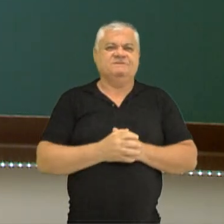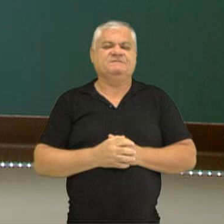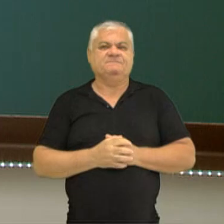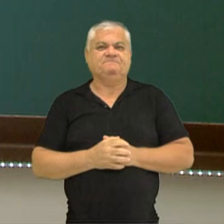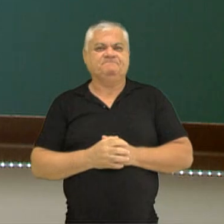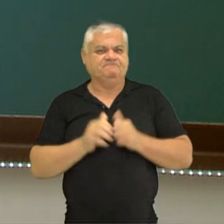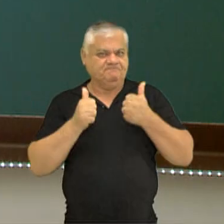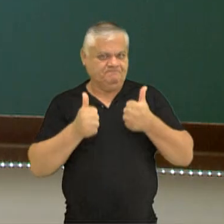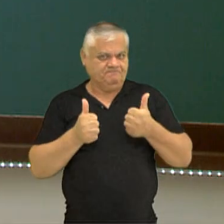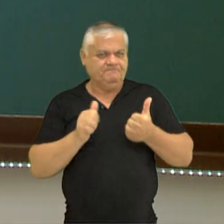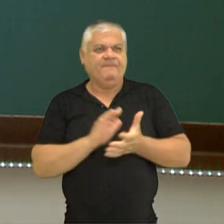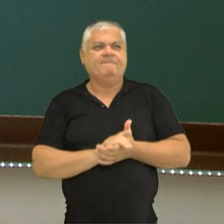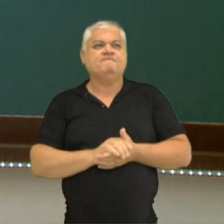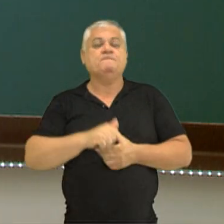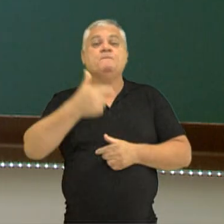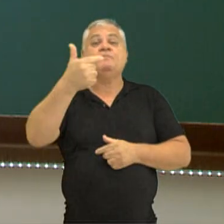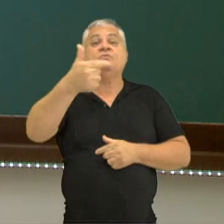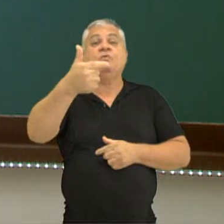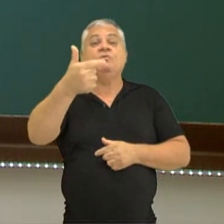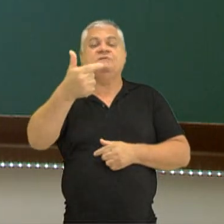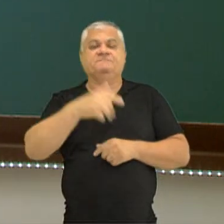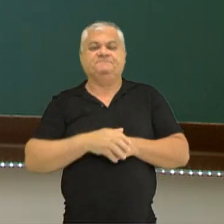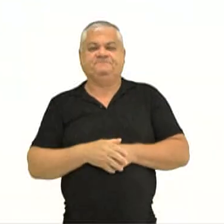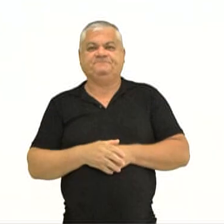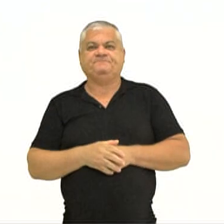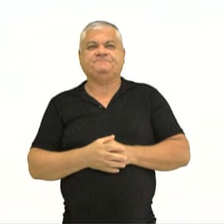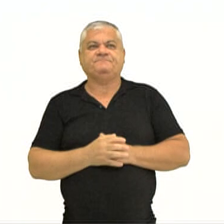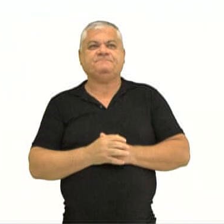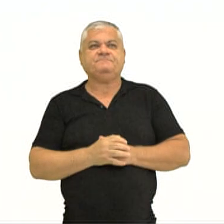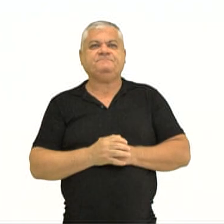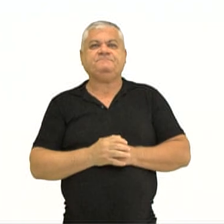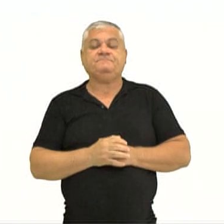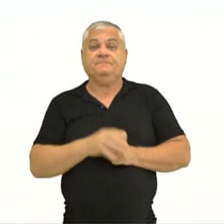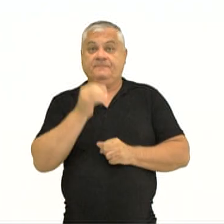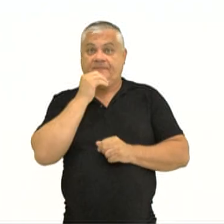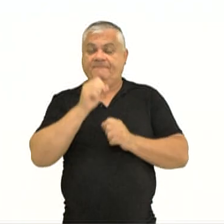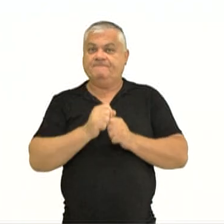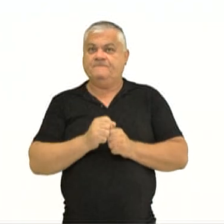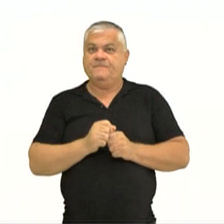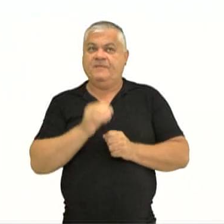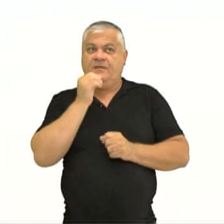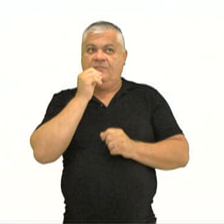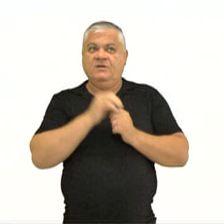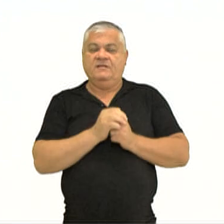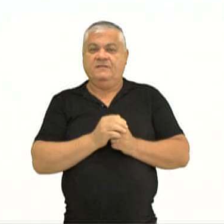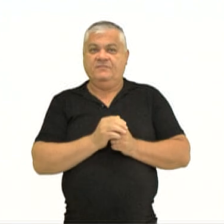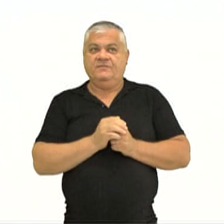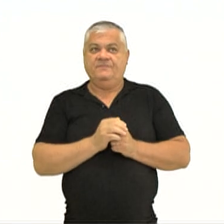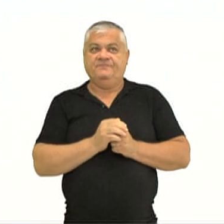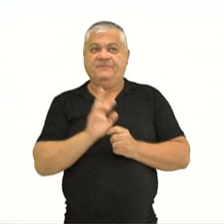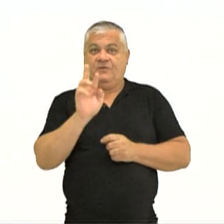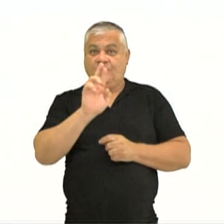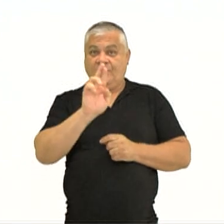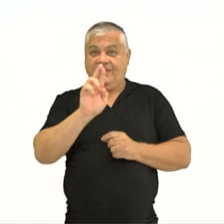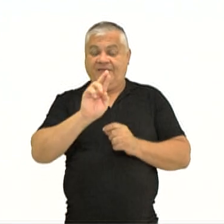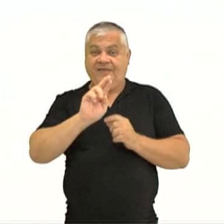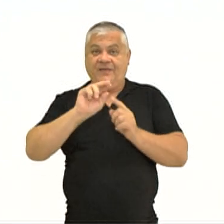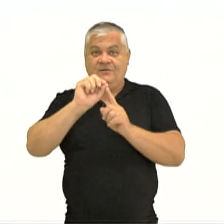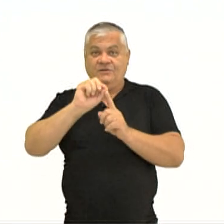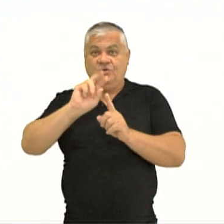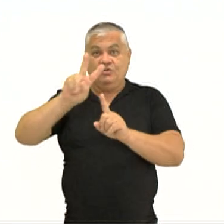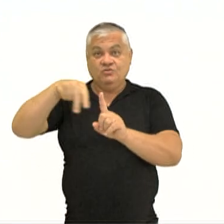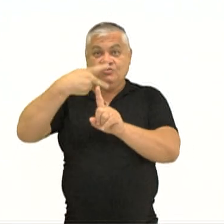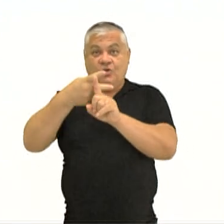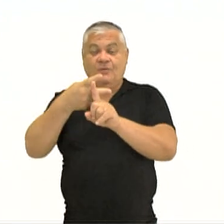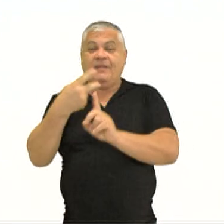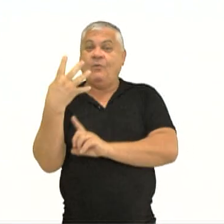exercício. Tranquilo? Vamos para o exercício 2 agora. Aumentando-se o raio do cilindro em 4